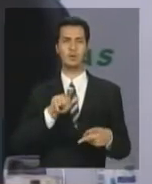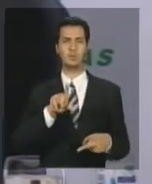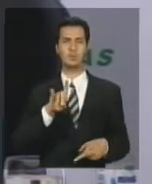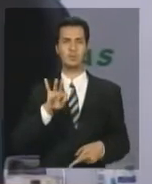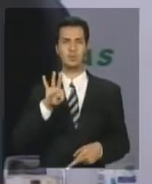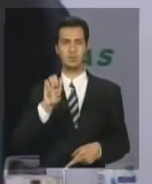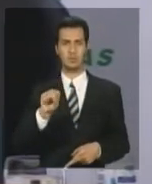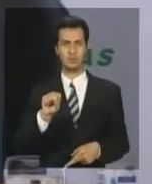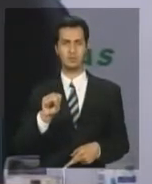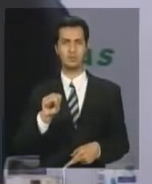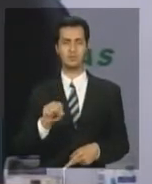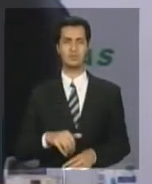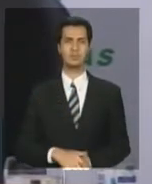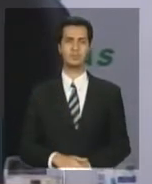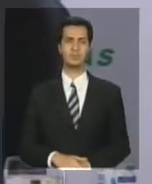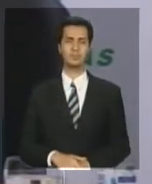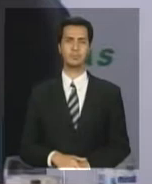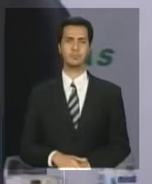está me substituindo.